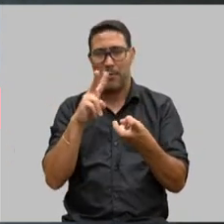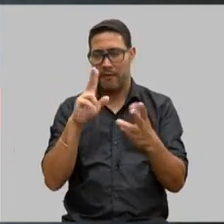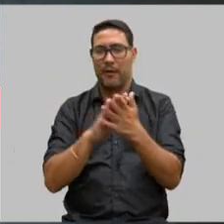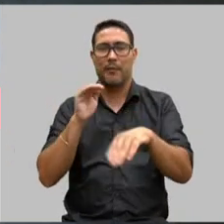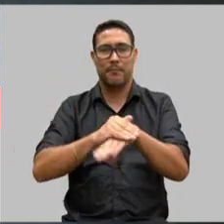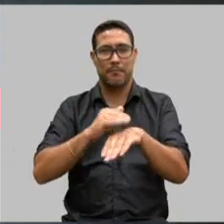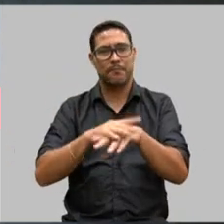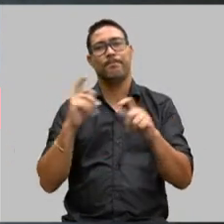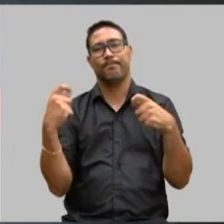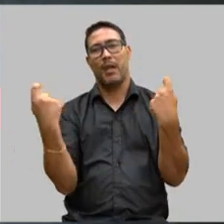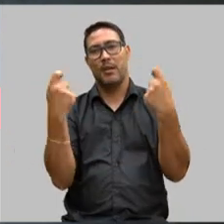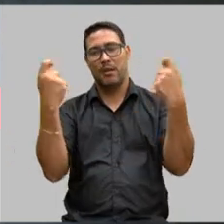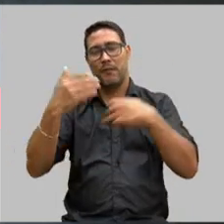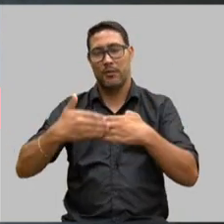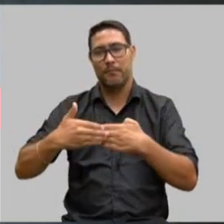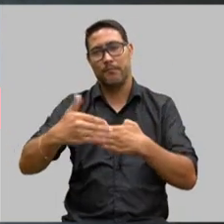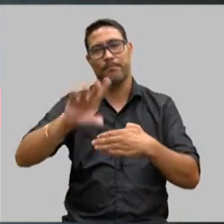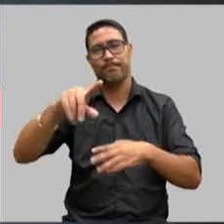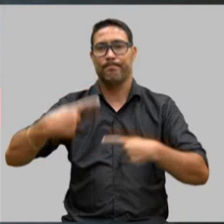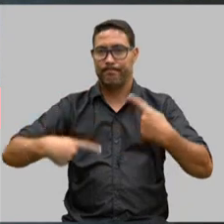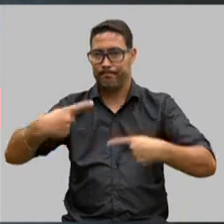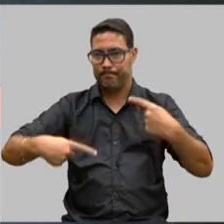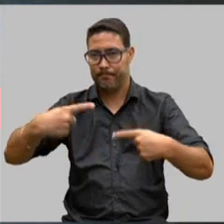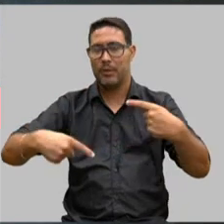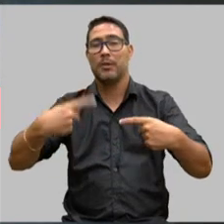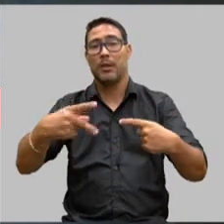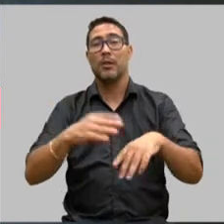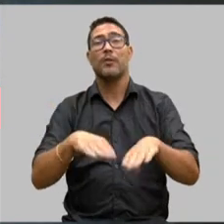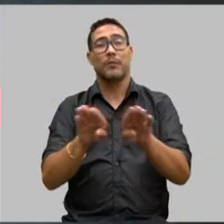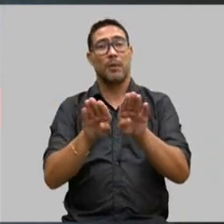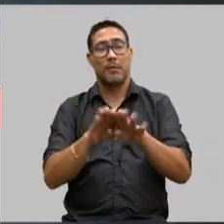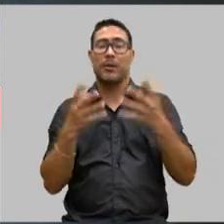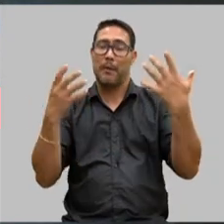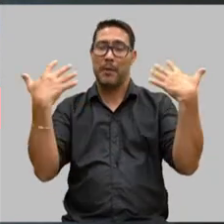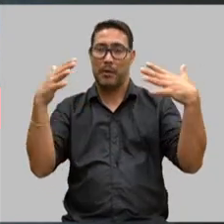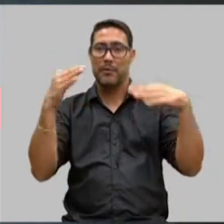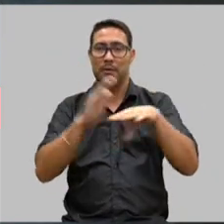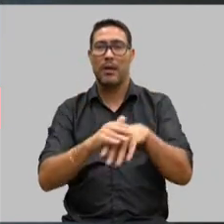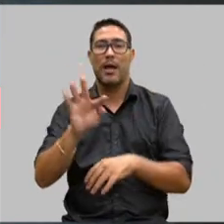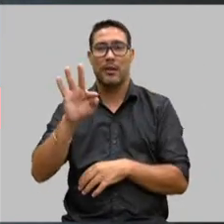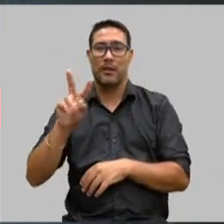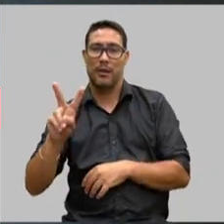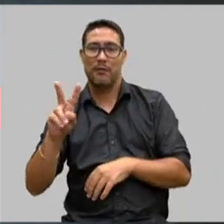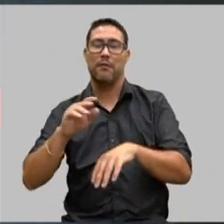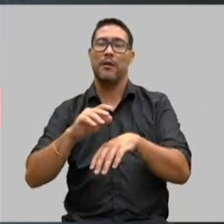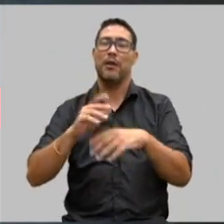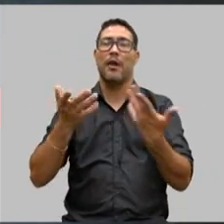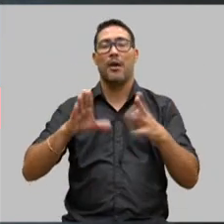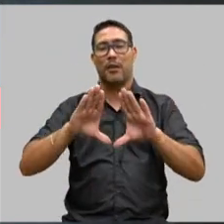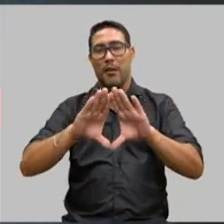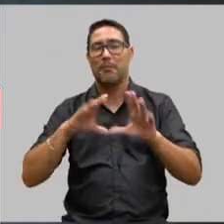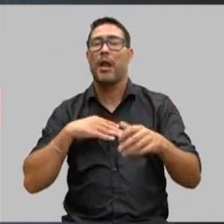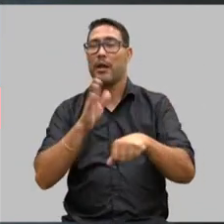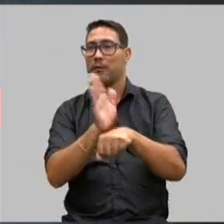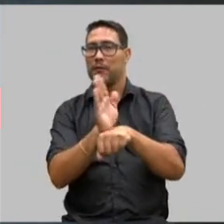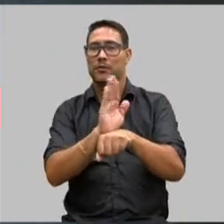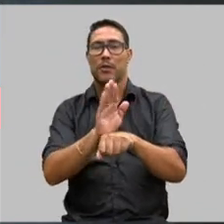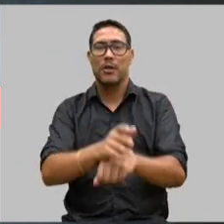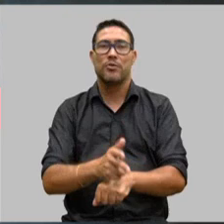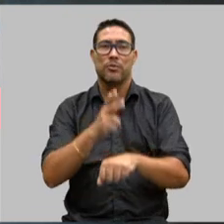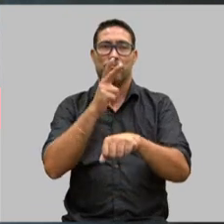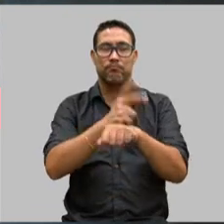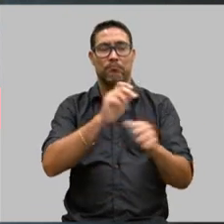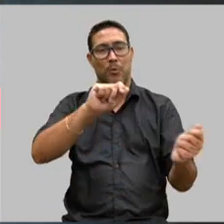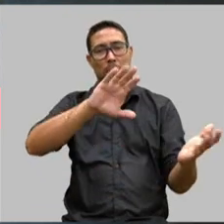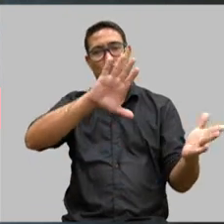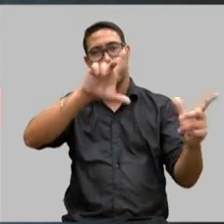para debatermos isso. Parabenizar a TV Assembleia pelo vídeo que foi feito, impactante, foi um